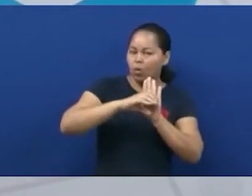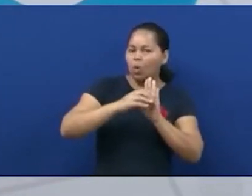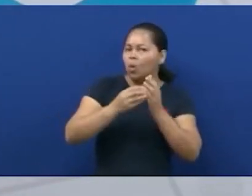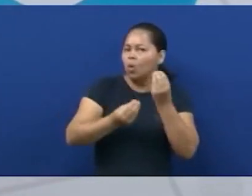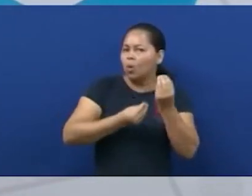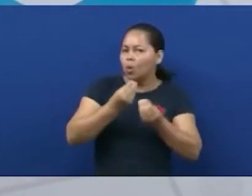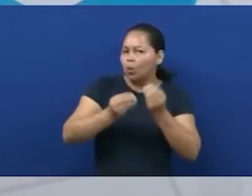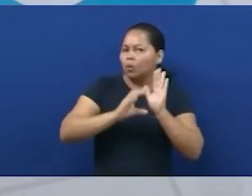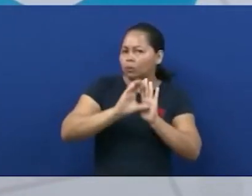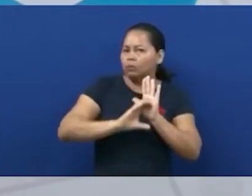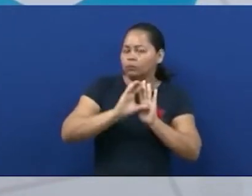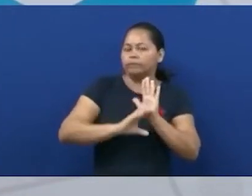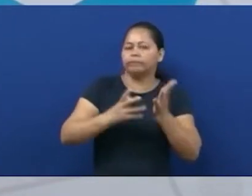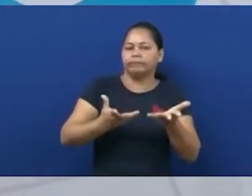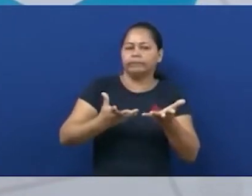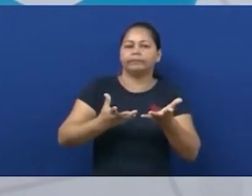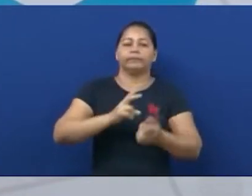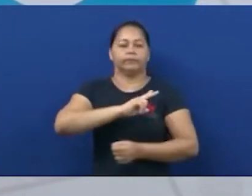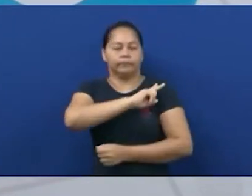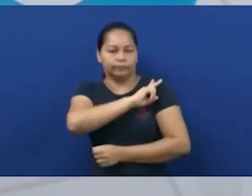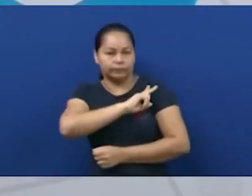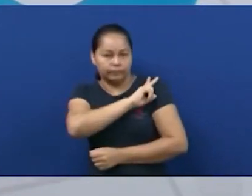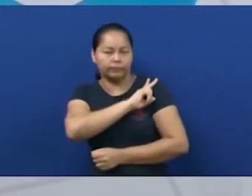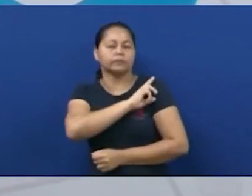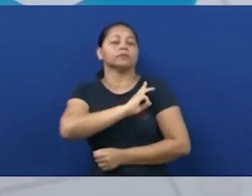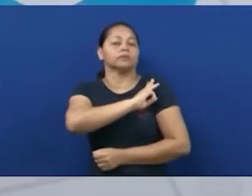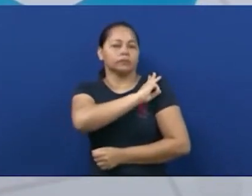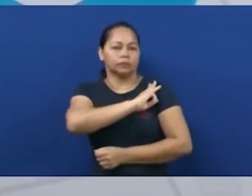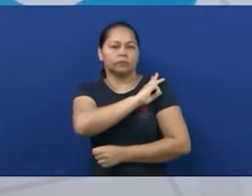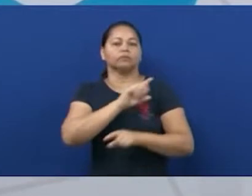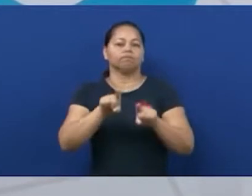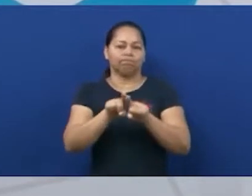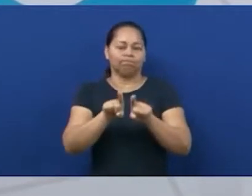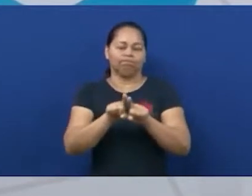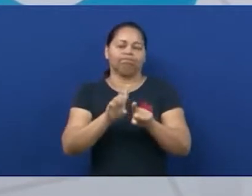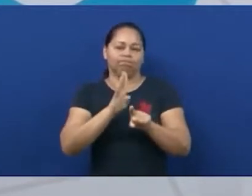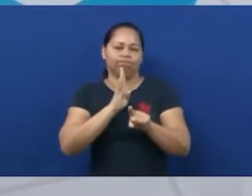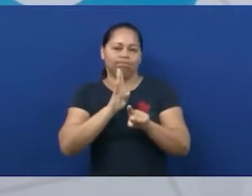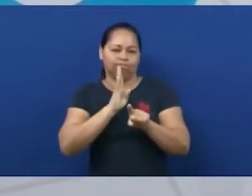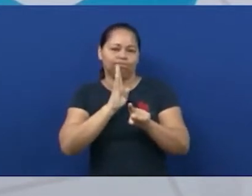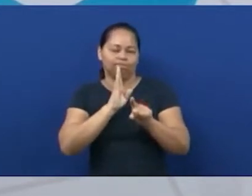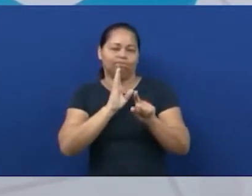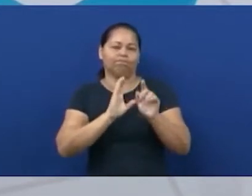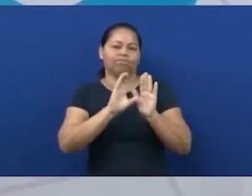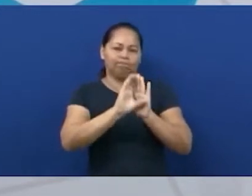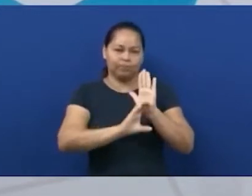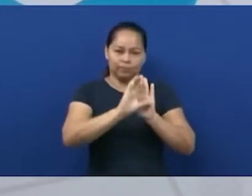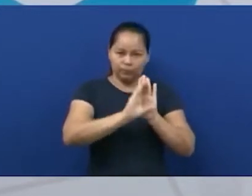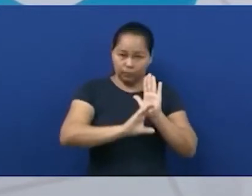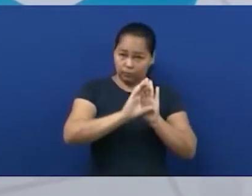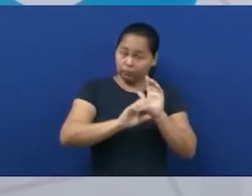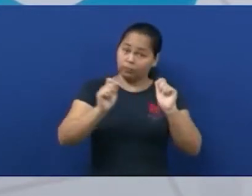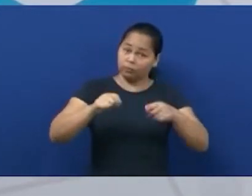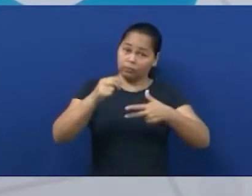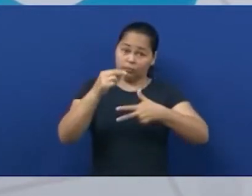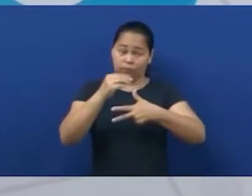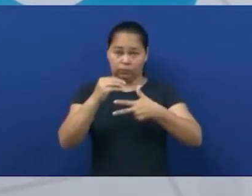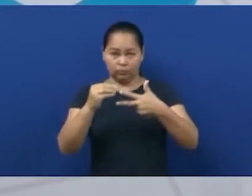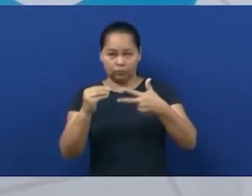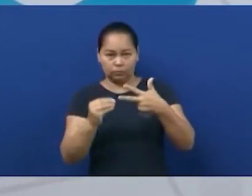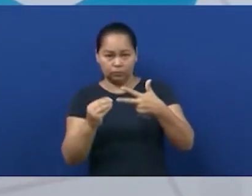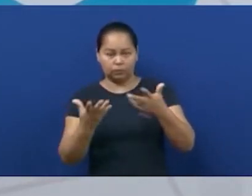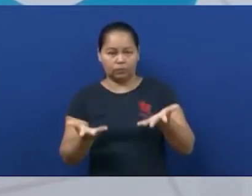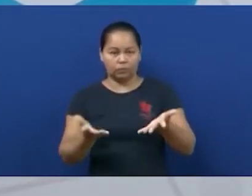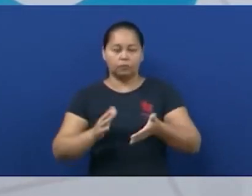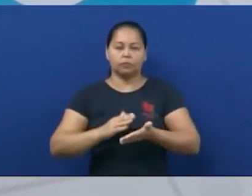série. Porém, os alunos do terceiro ano também podem estar vendo essa aula como uma revisão para o Enem. Tá?